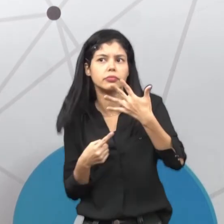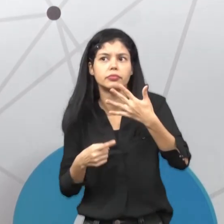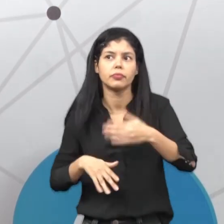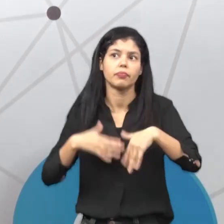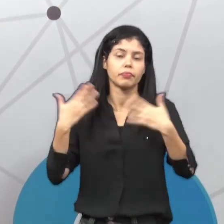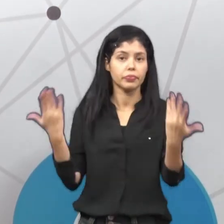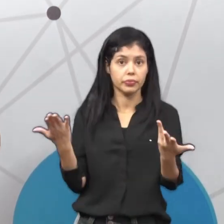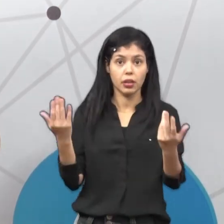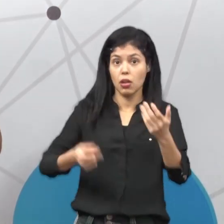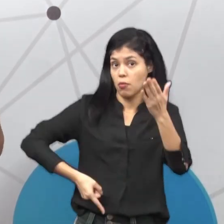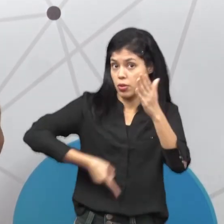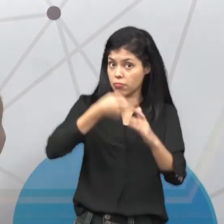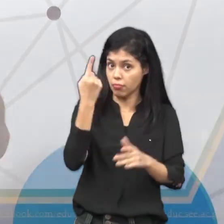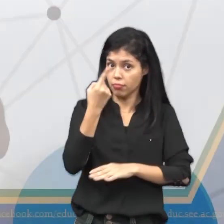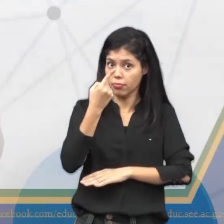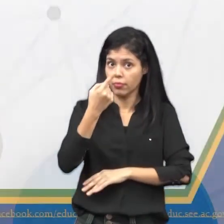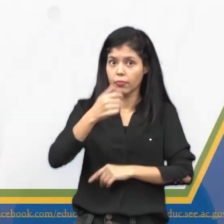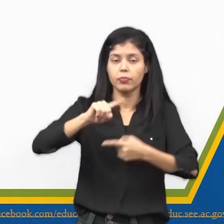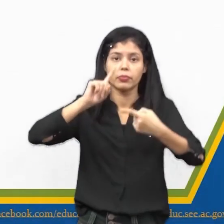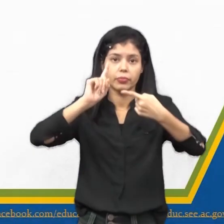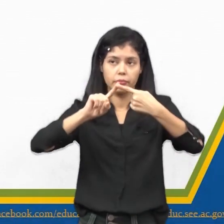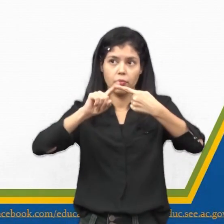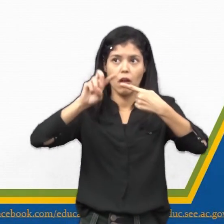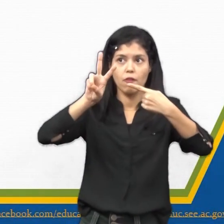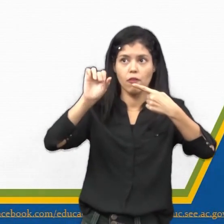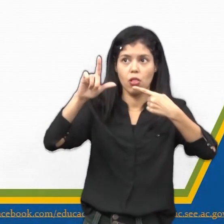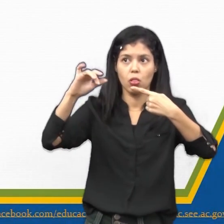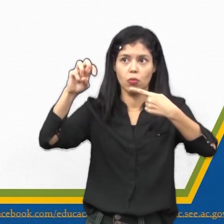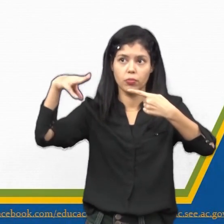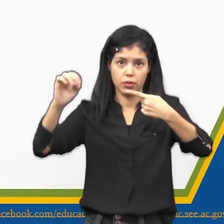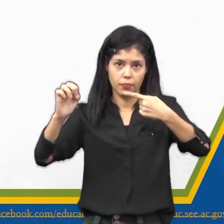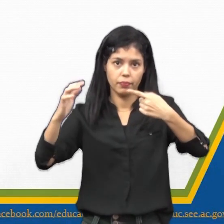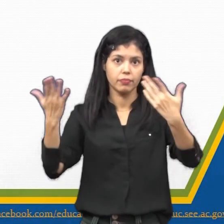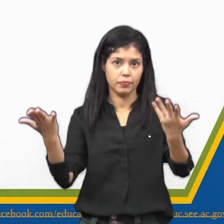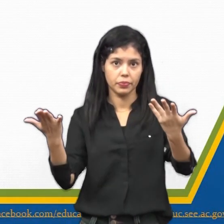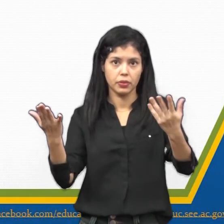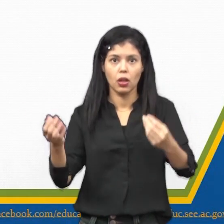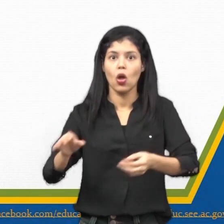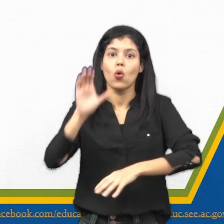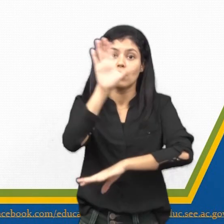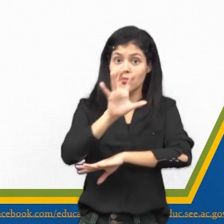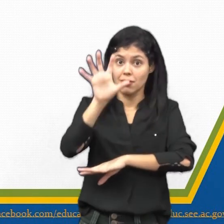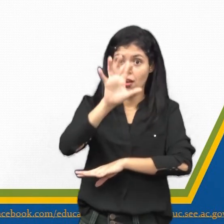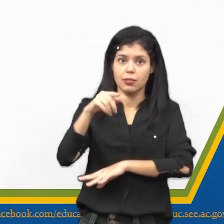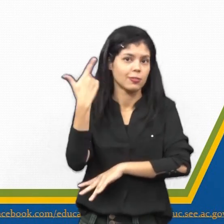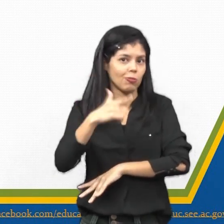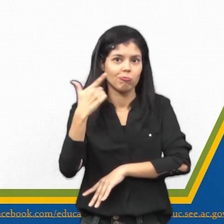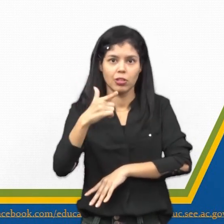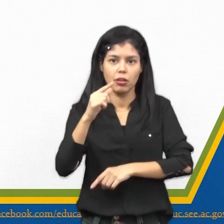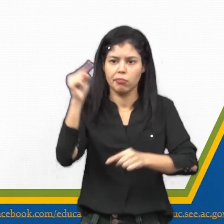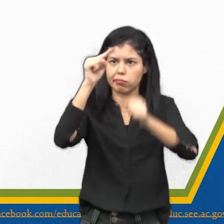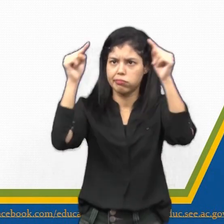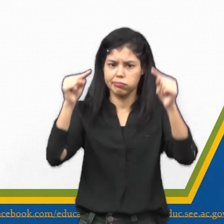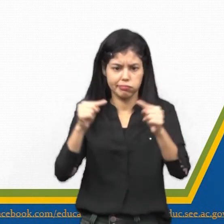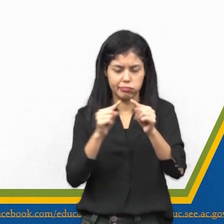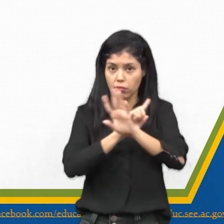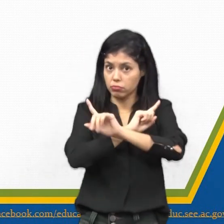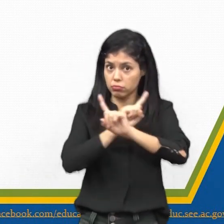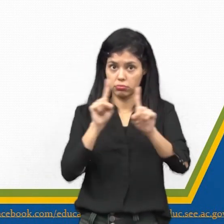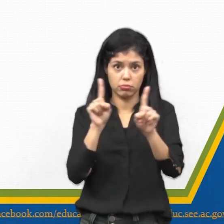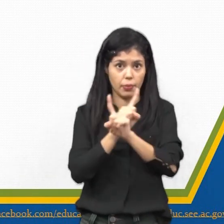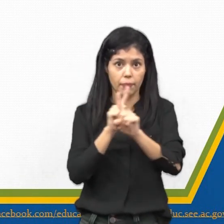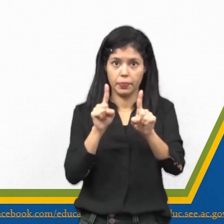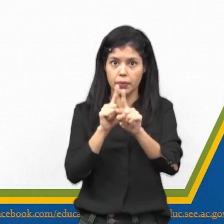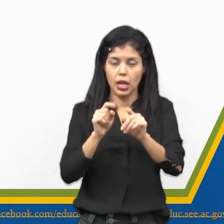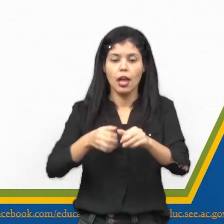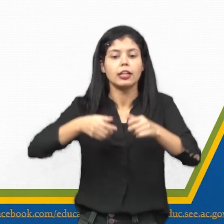caso, nós temos primeiramente o volume. Os gases não possuem forma definida e ocupam todo